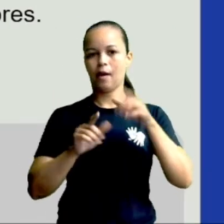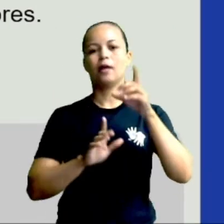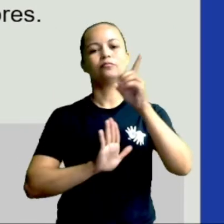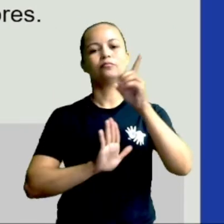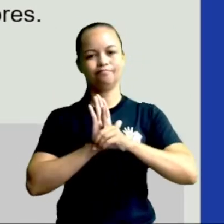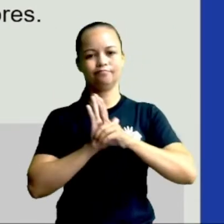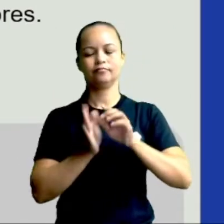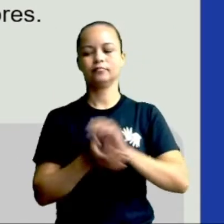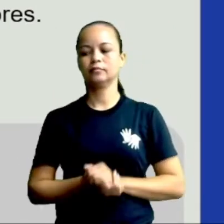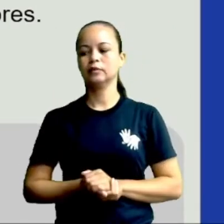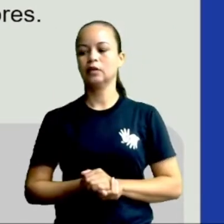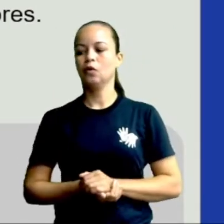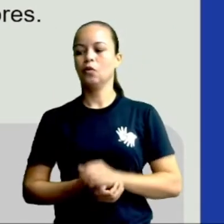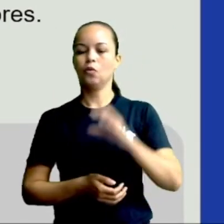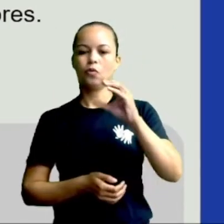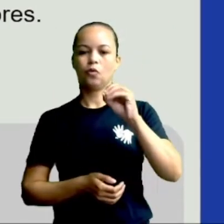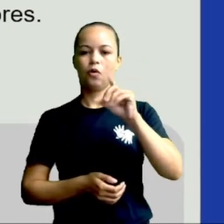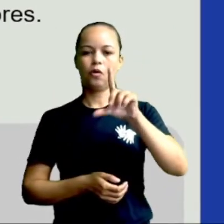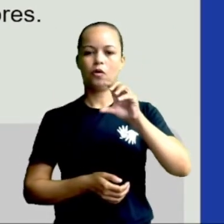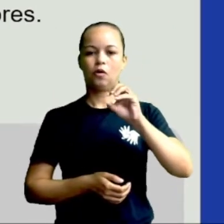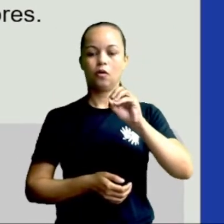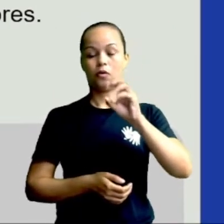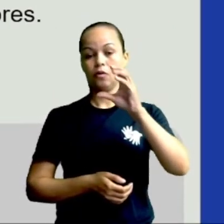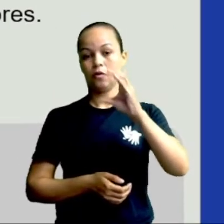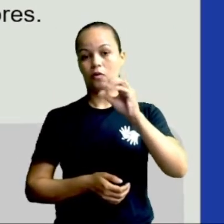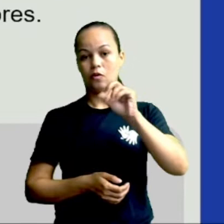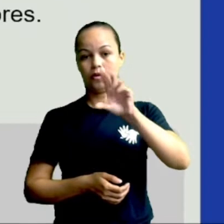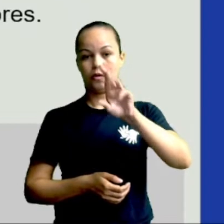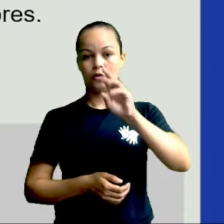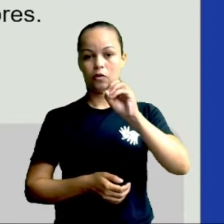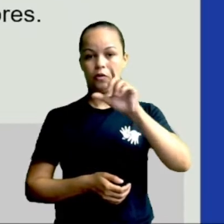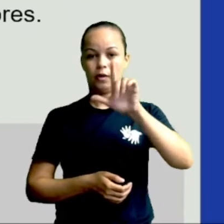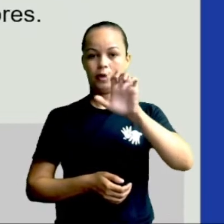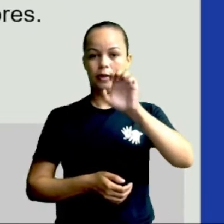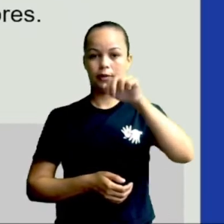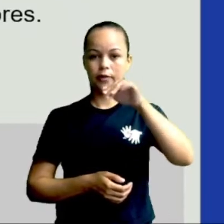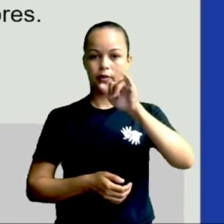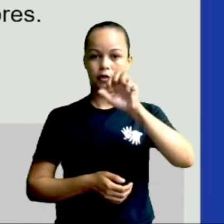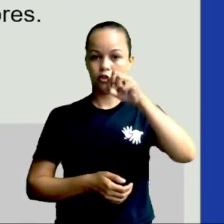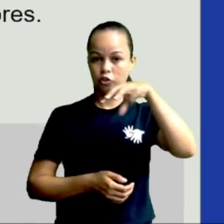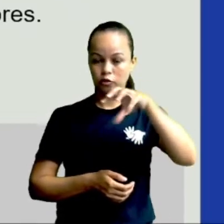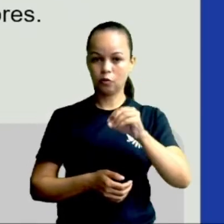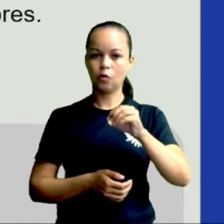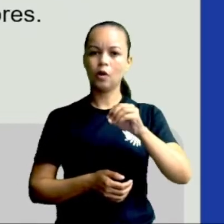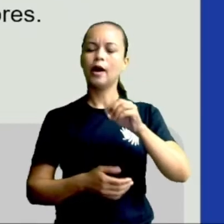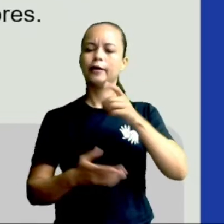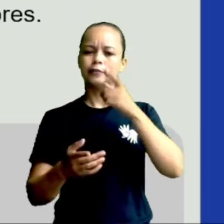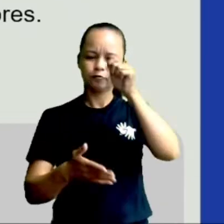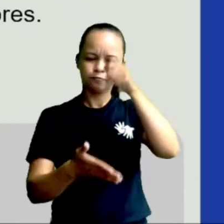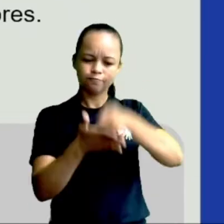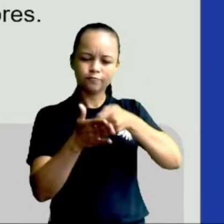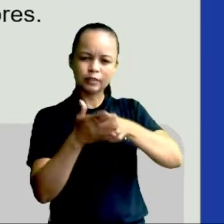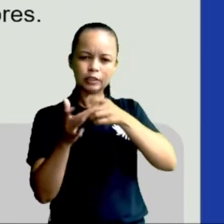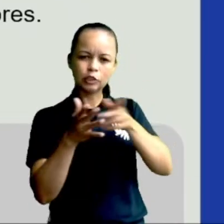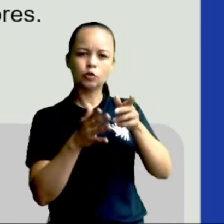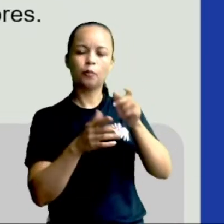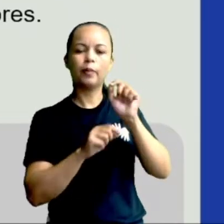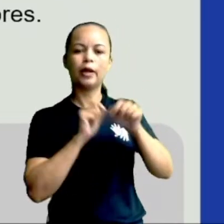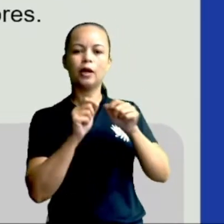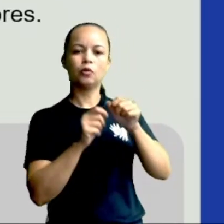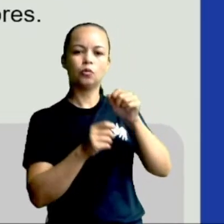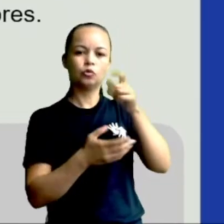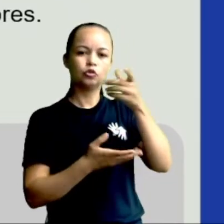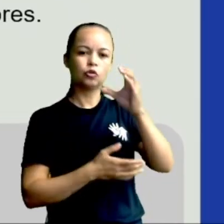direito. Então, o coronelismo, definido pelo poder exercido pelos coronéis, né, grandes, quem eram